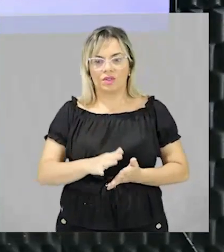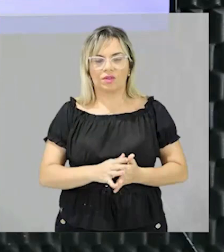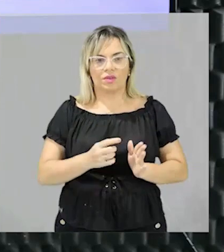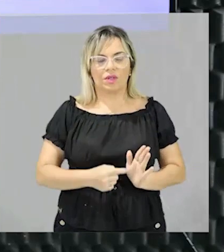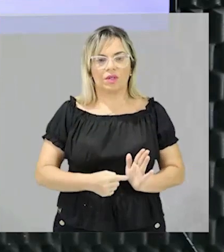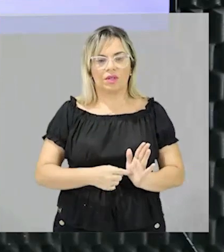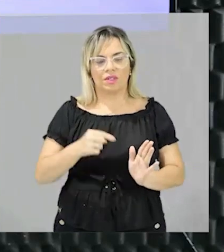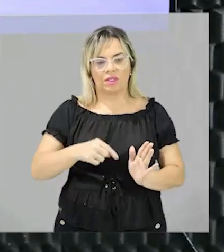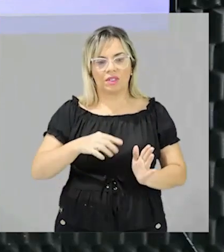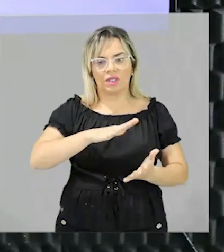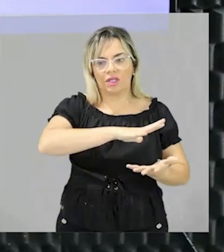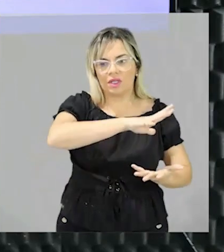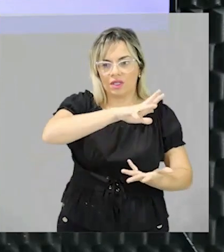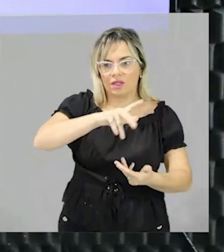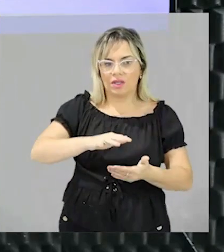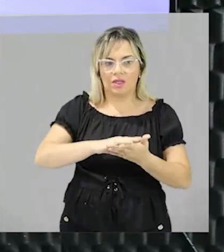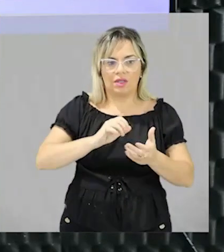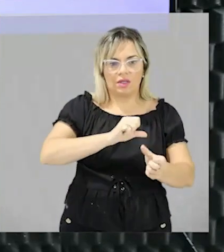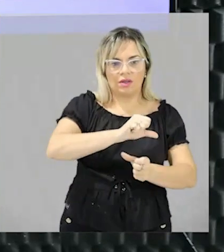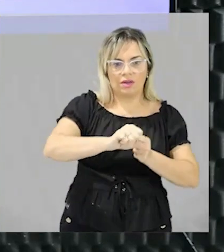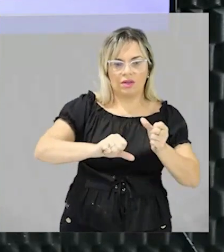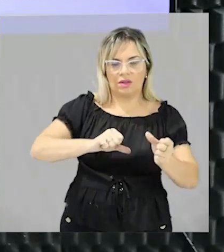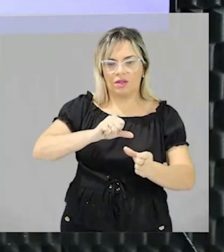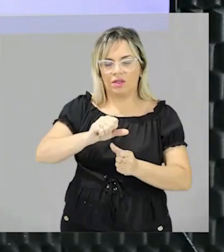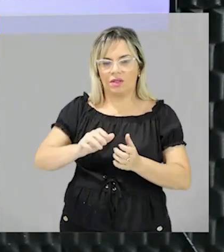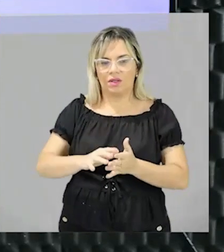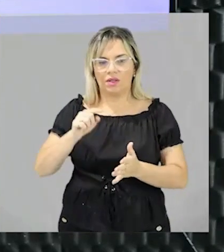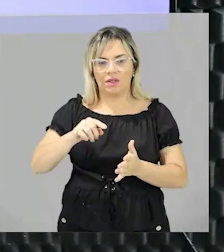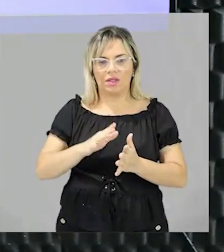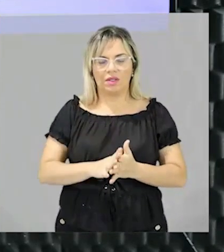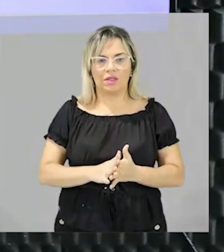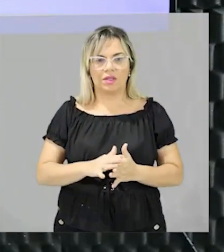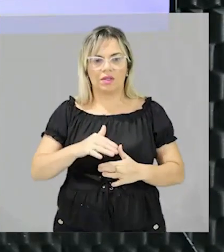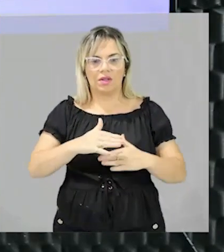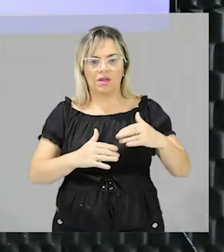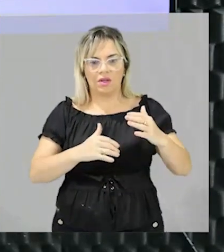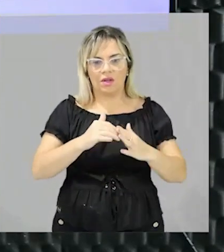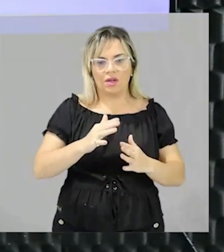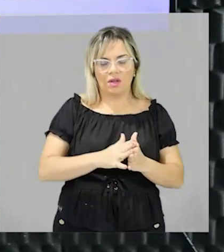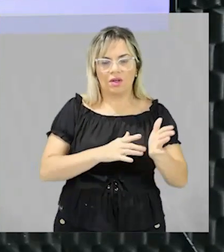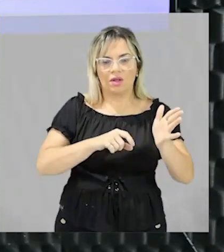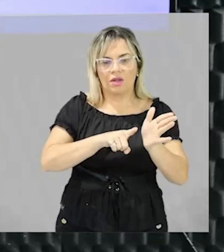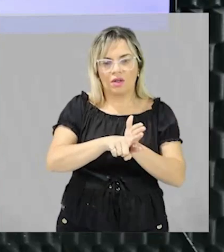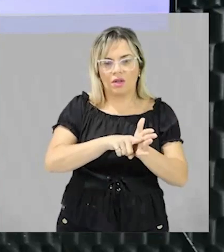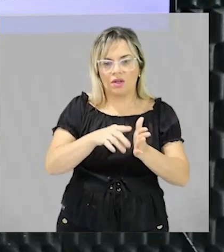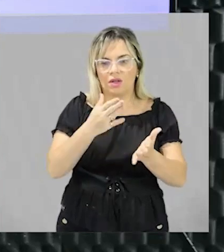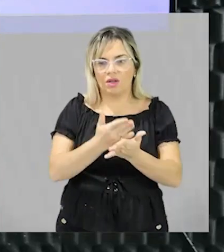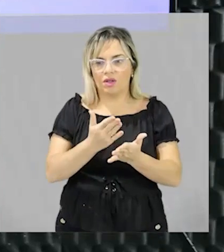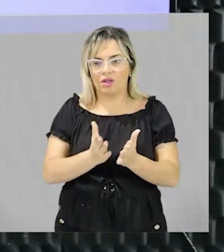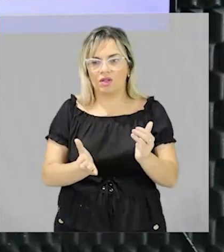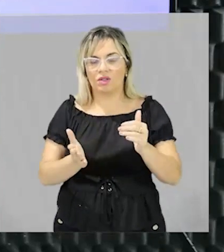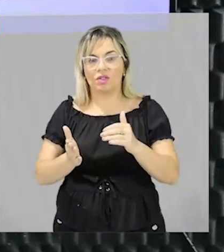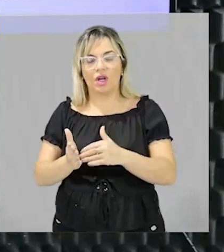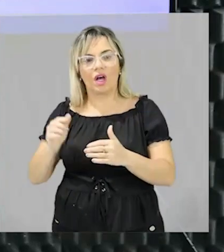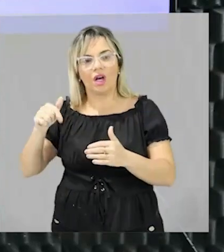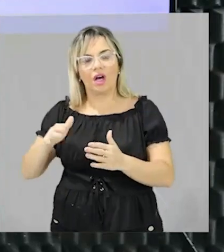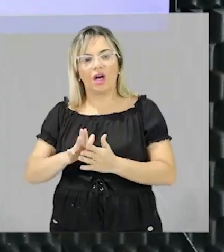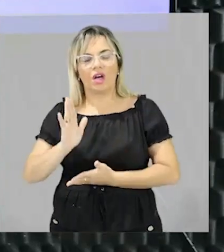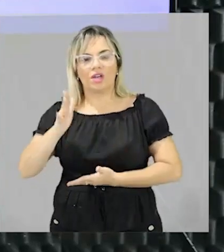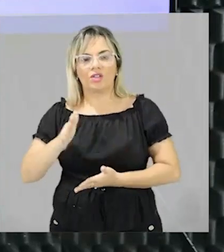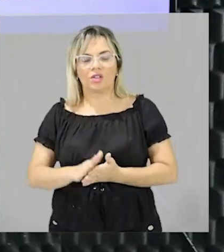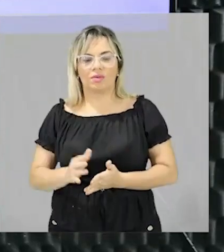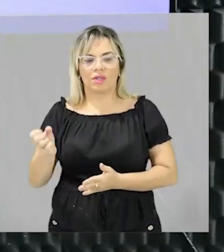planeta está a transformá-lo de tal forma que os especialistas consideram que já entramos numa nova era